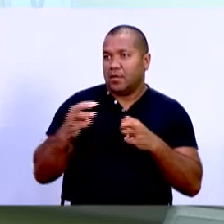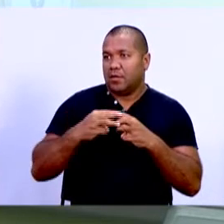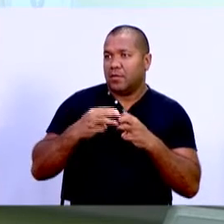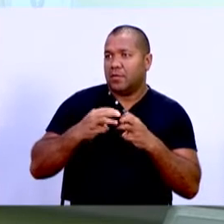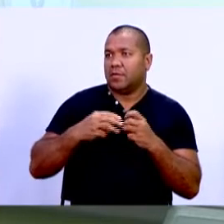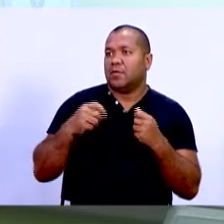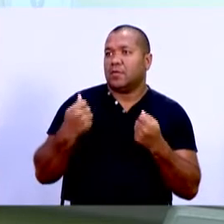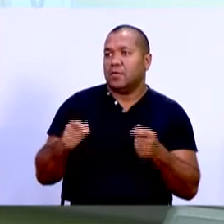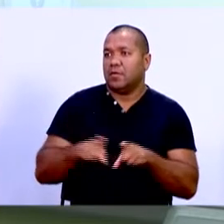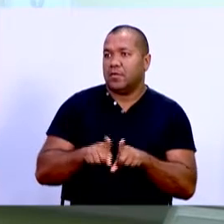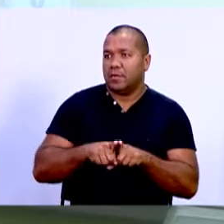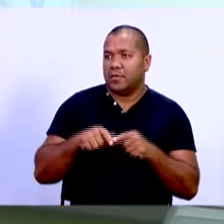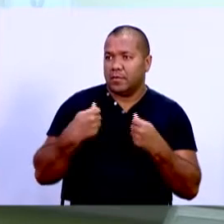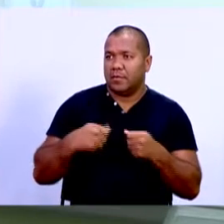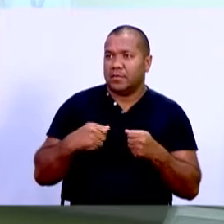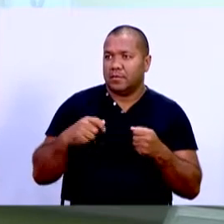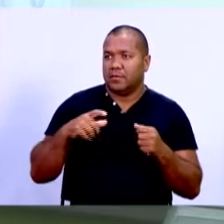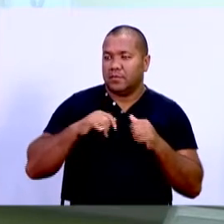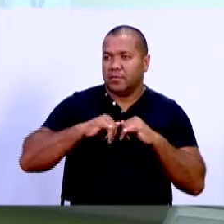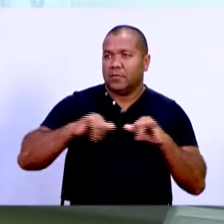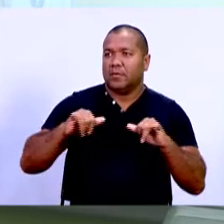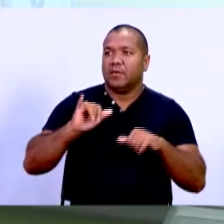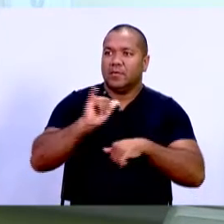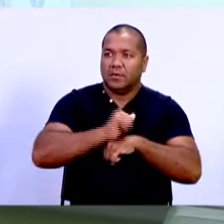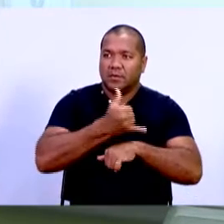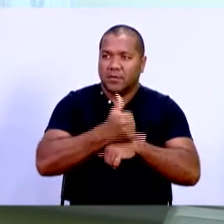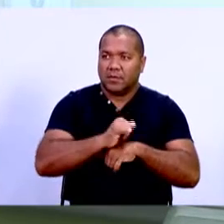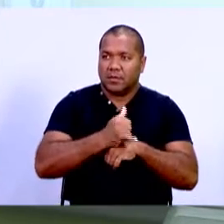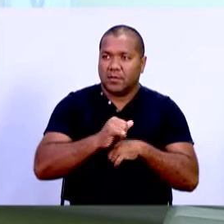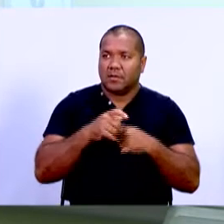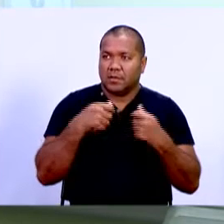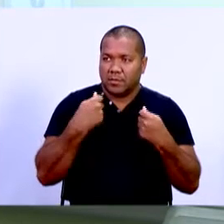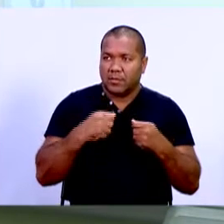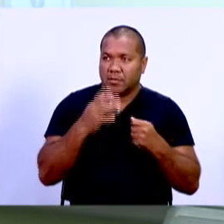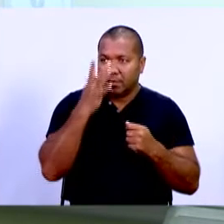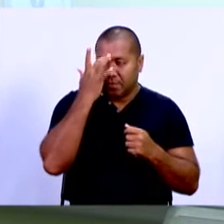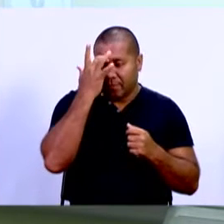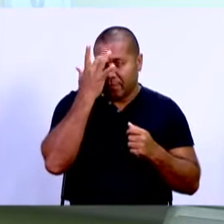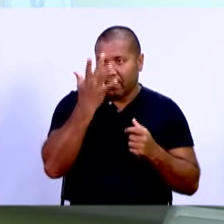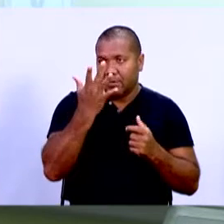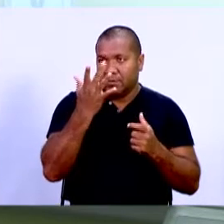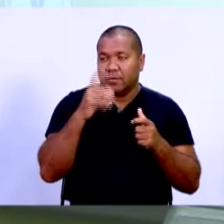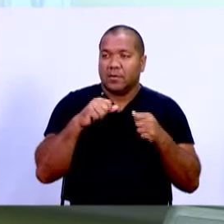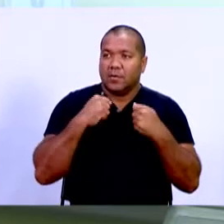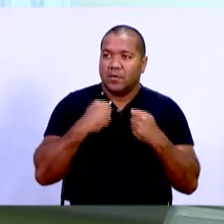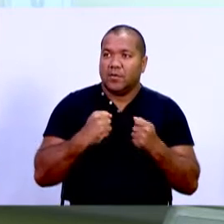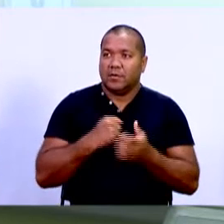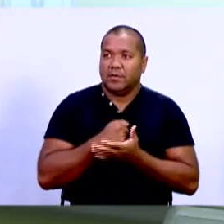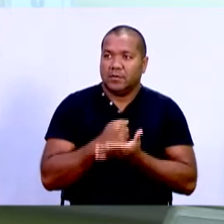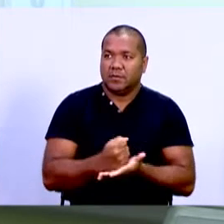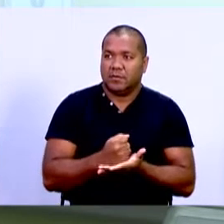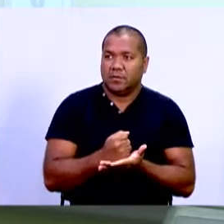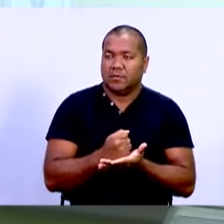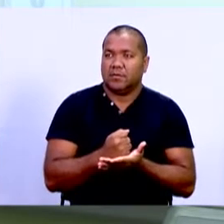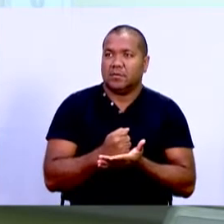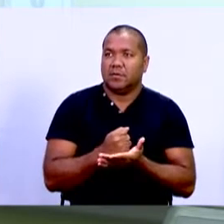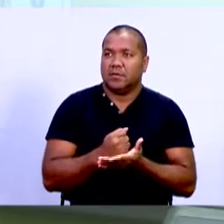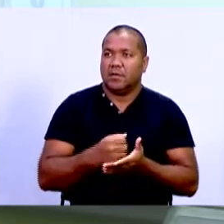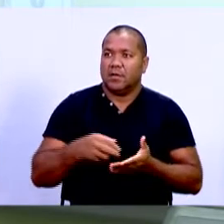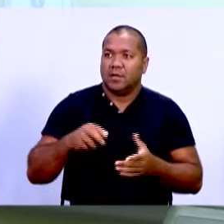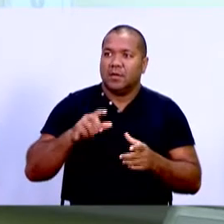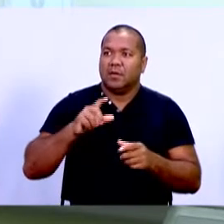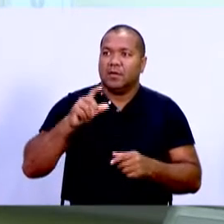também precisa de informações estratégicas que sejam fáceis e que possam ajudar os gestores a